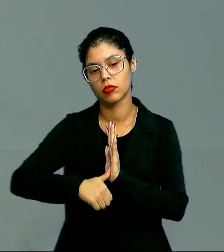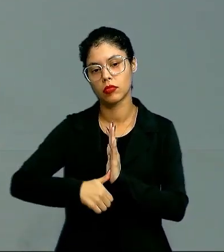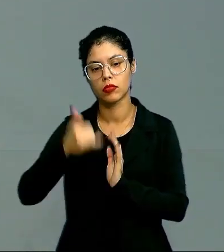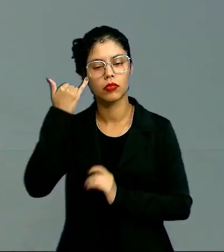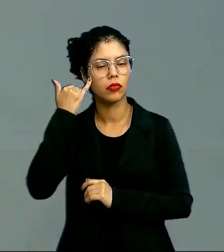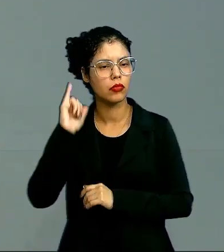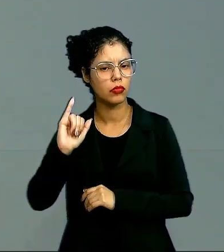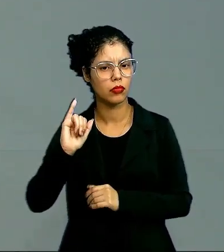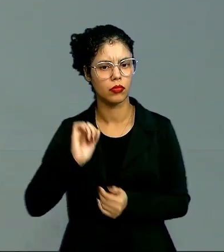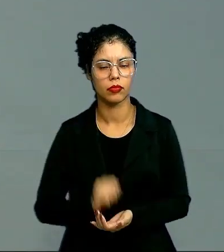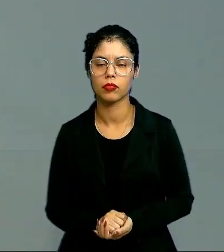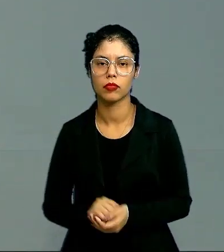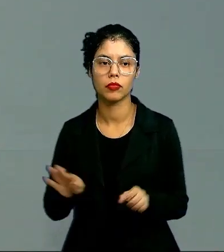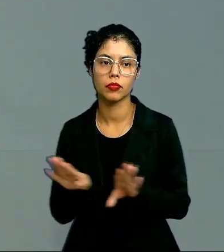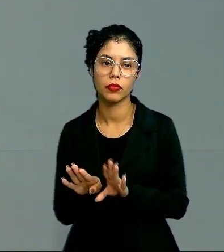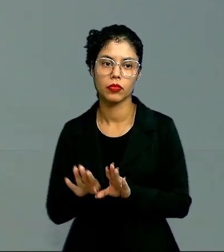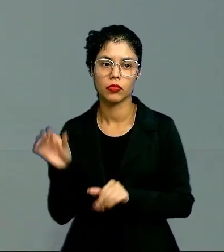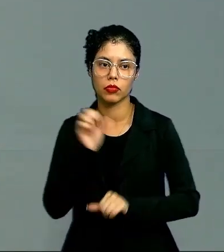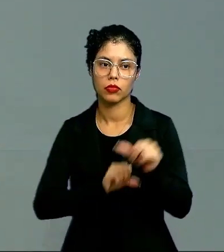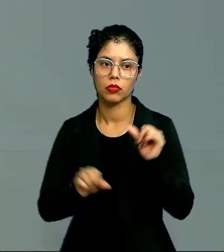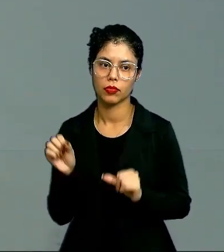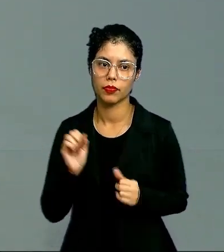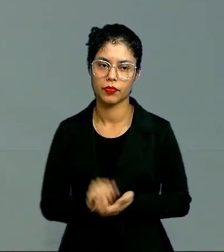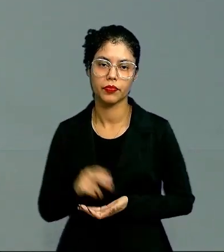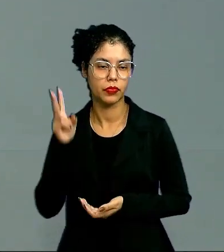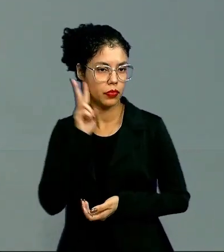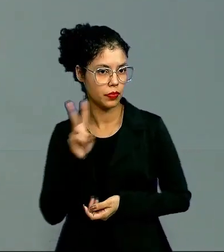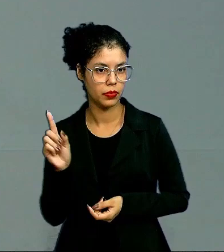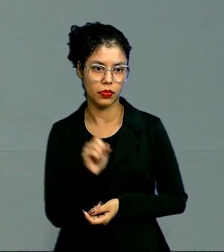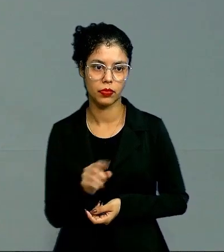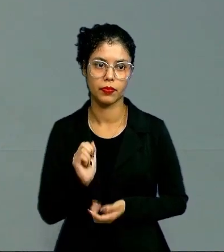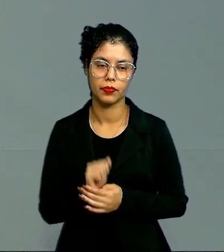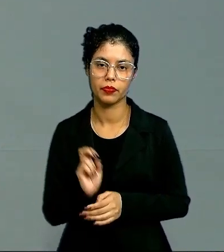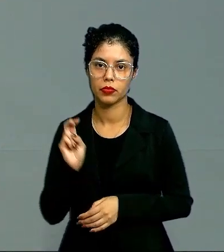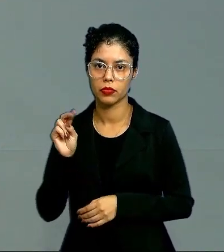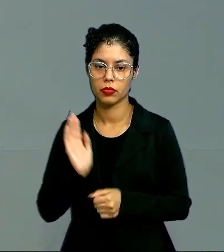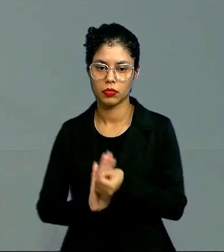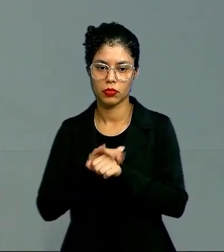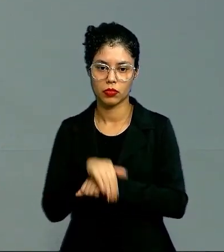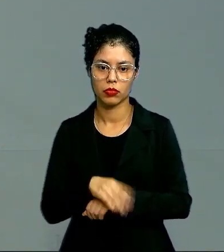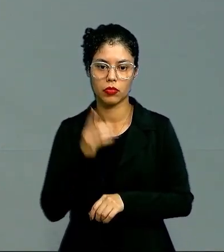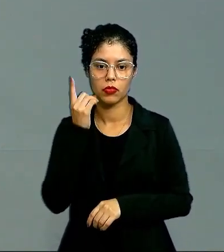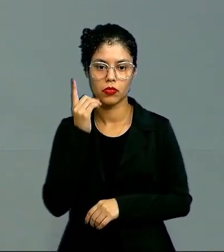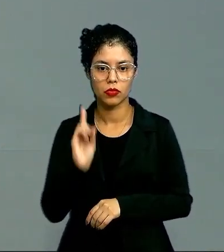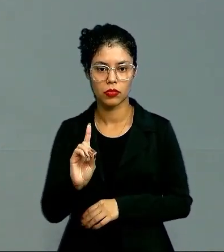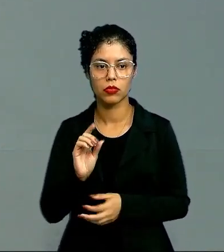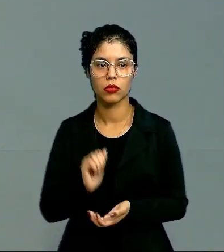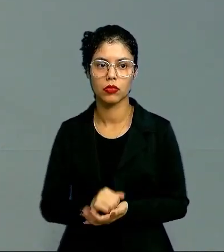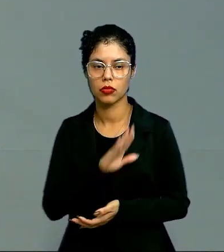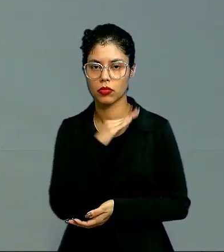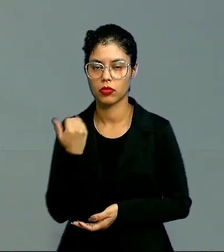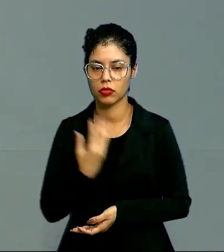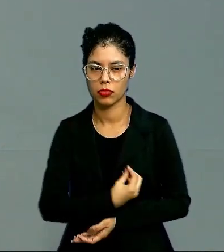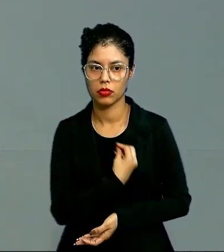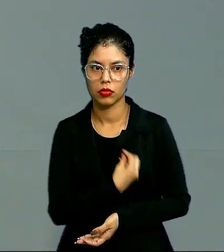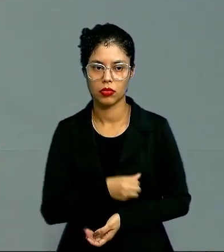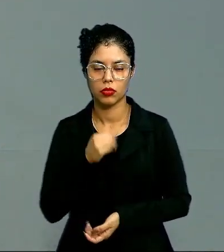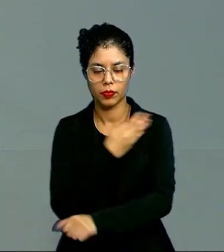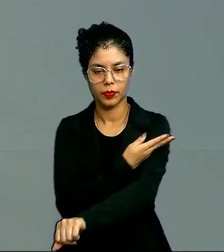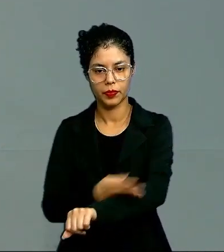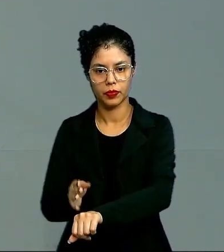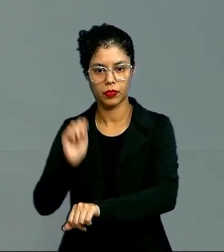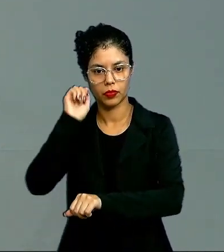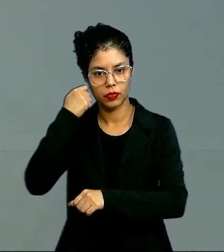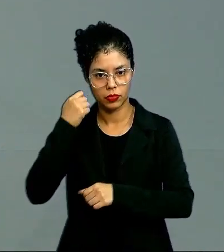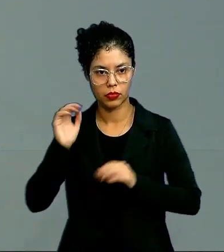seria, professor, uma oposição? Fiquei nervoso, não lembro. Noite, dia, morte, vida, branco